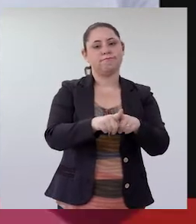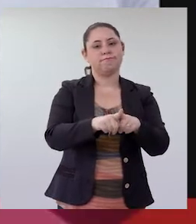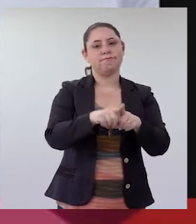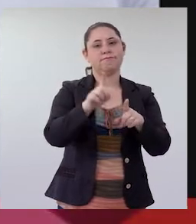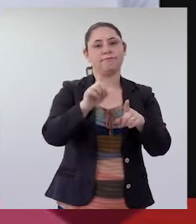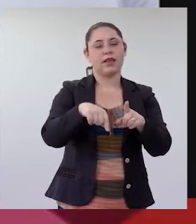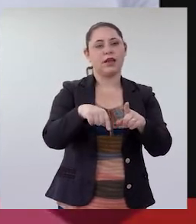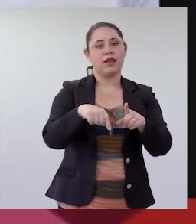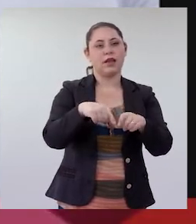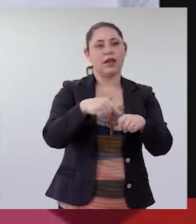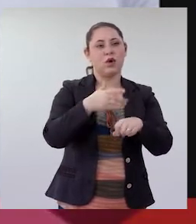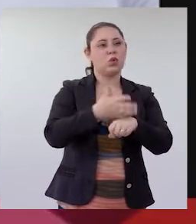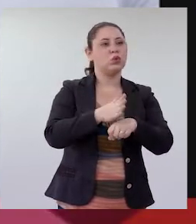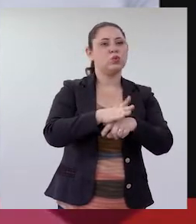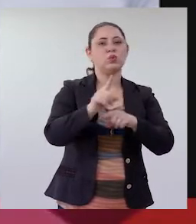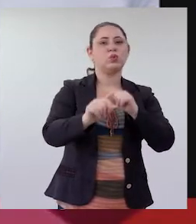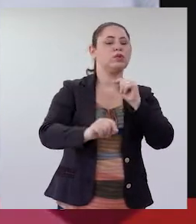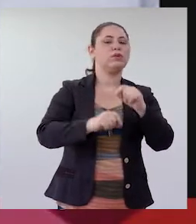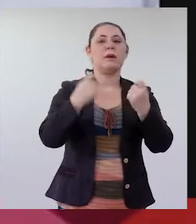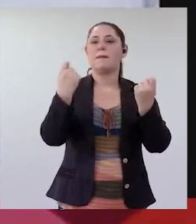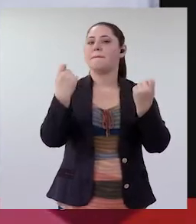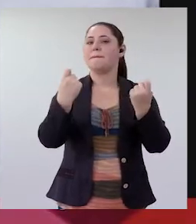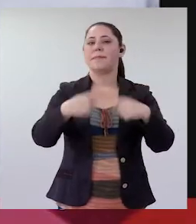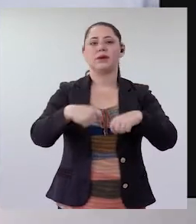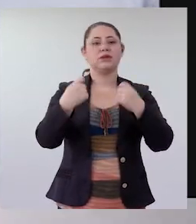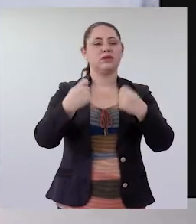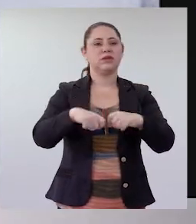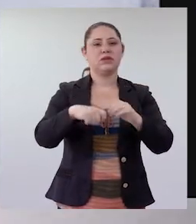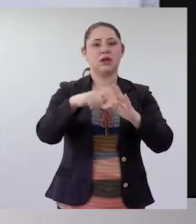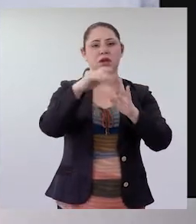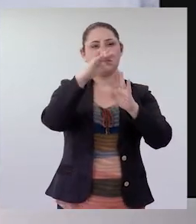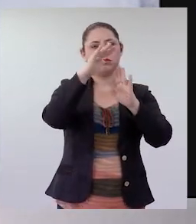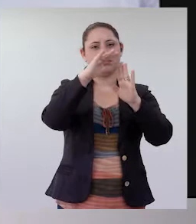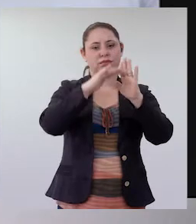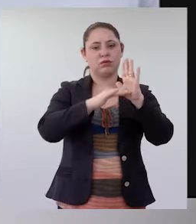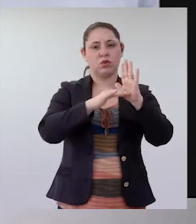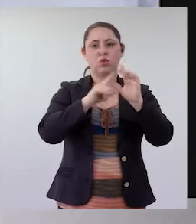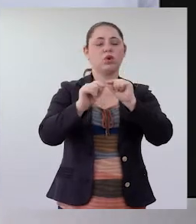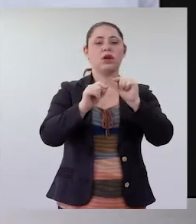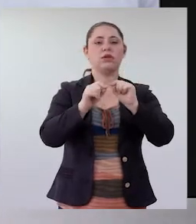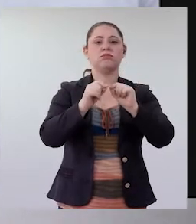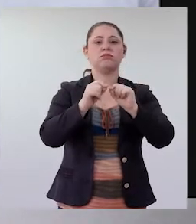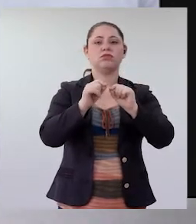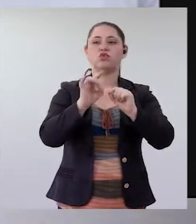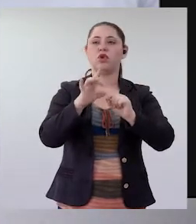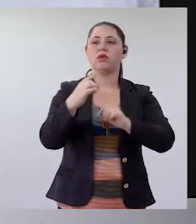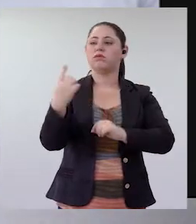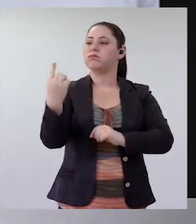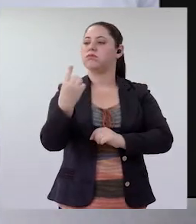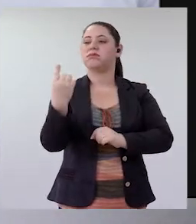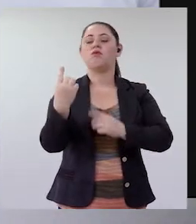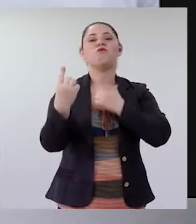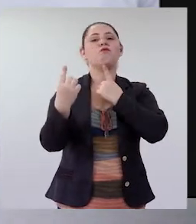e praticamente não ser mais necessário nenhum requisito, a não ser a vontade